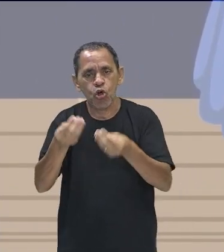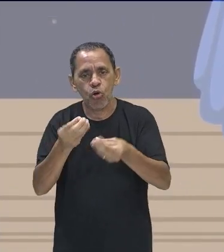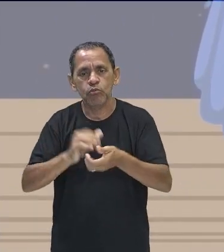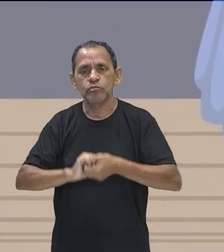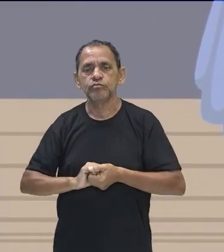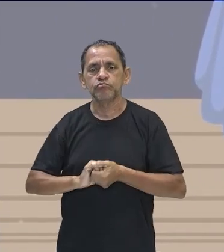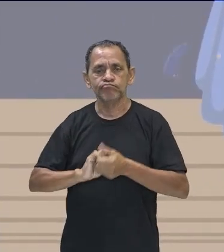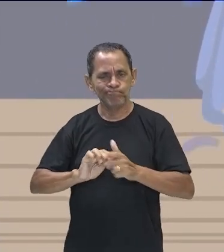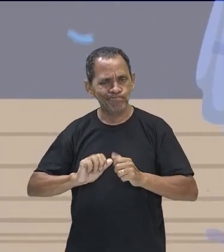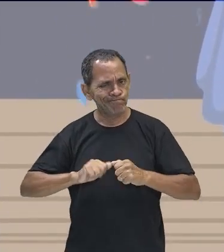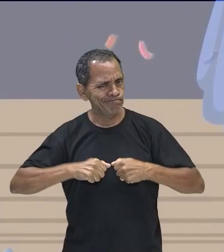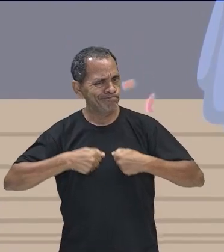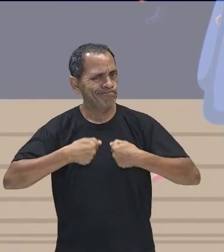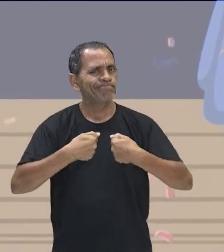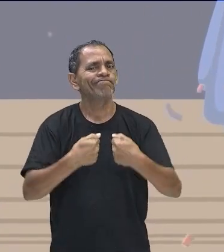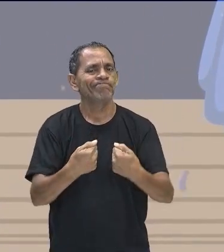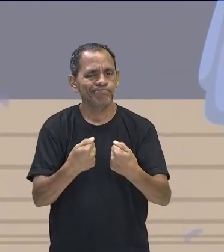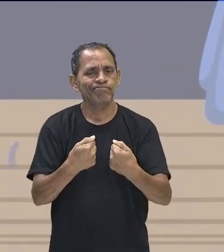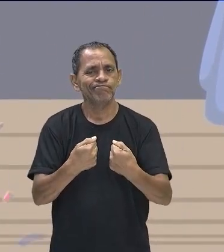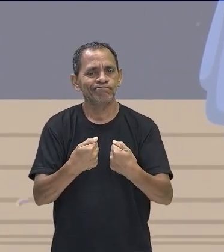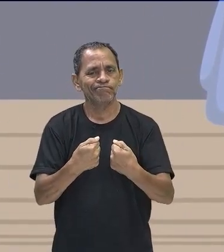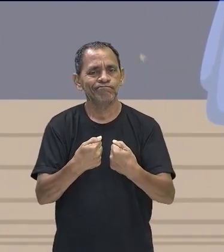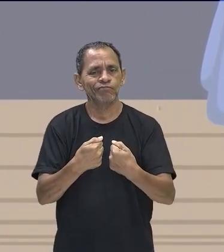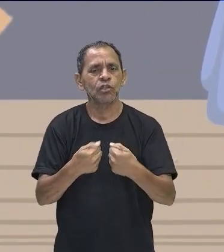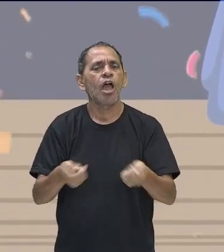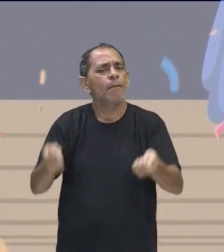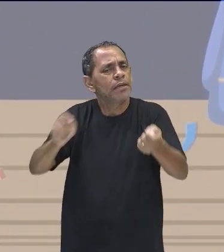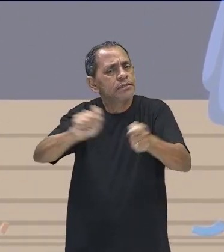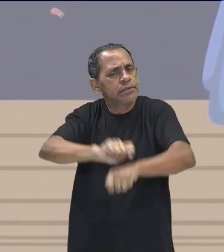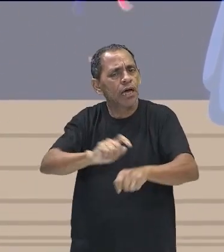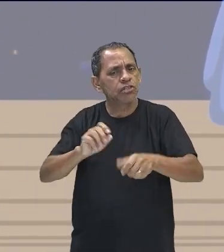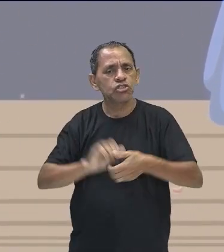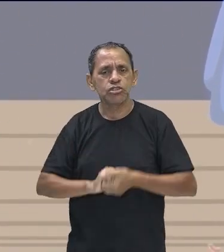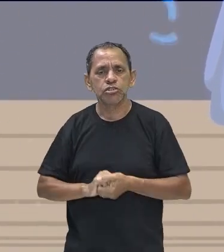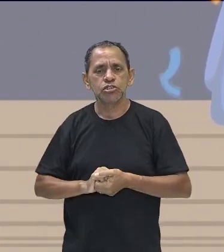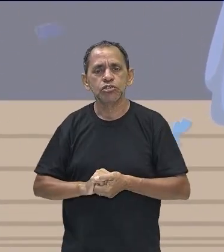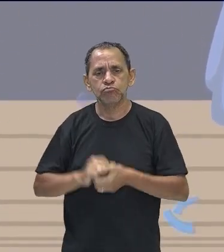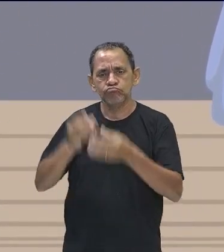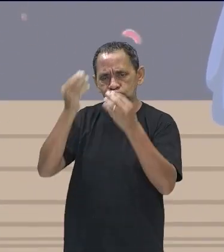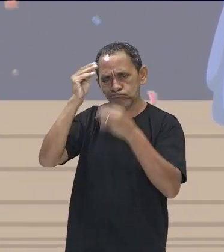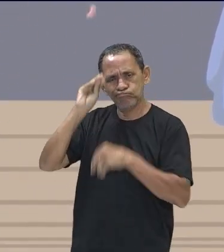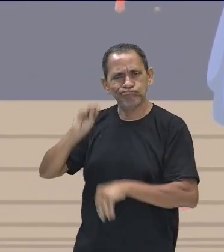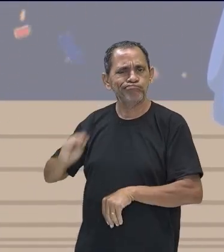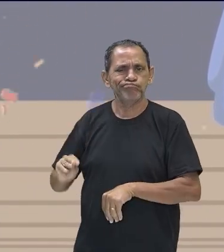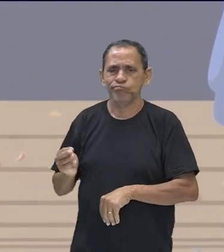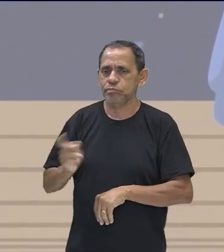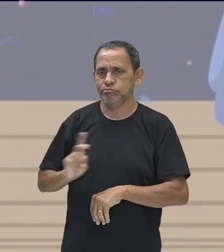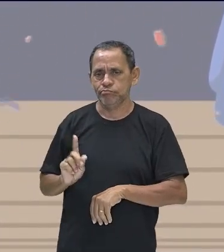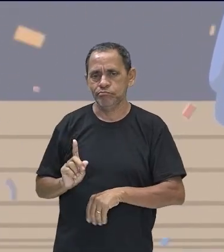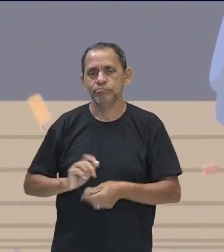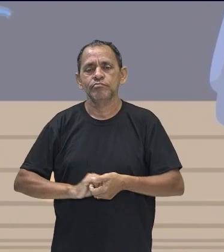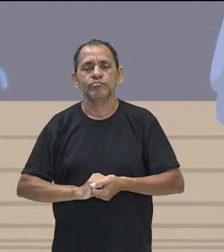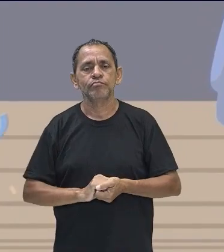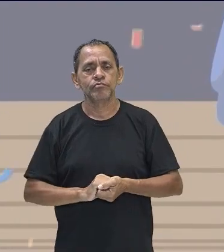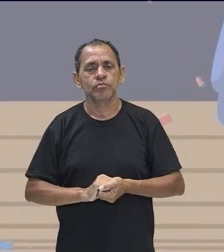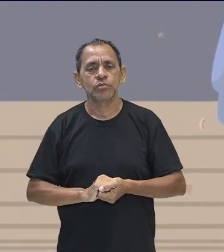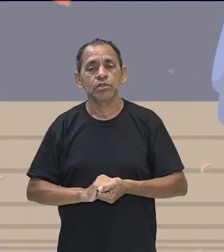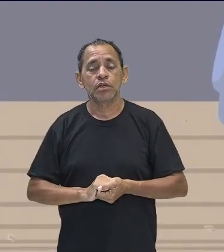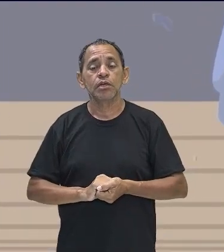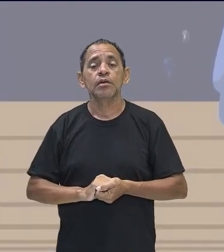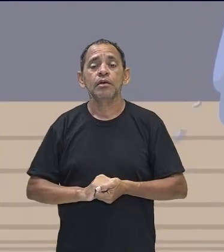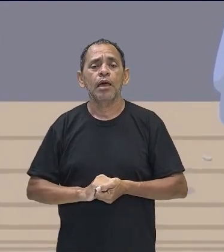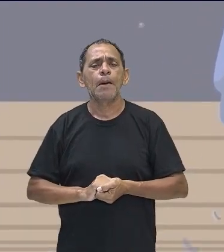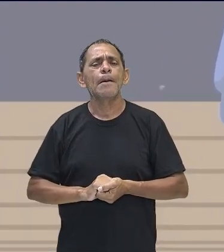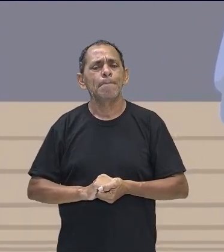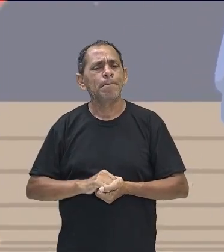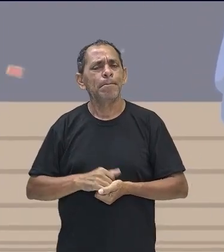Perseverança é a capacidade de não desistir de um objetivo pelo qual vale a pena lutar, ainda que ele pareça